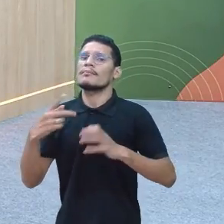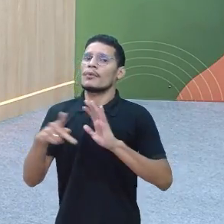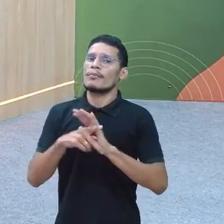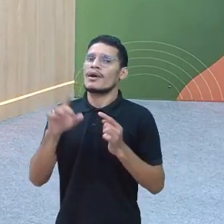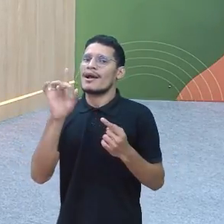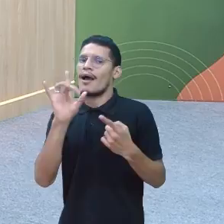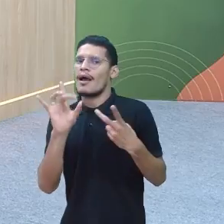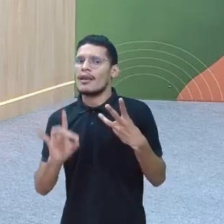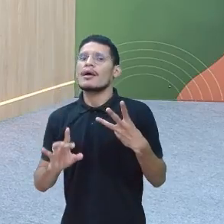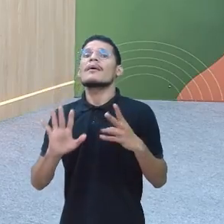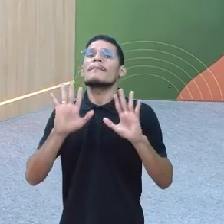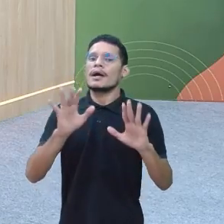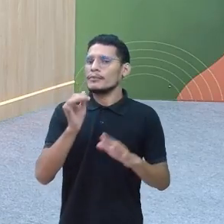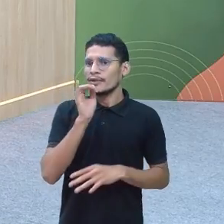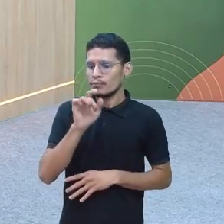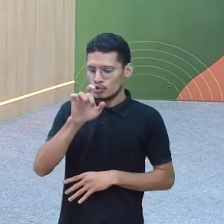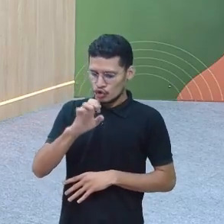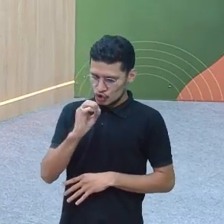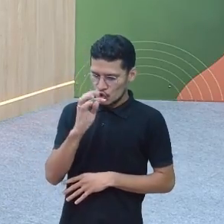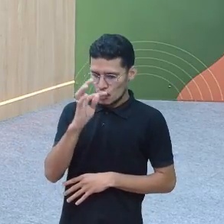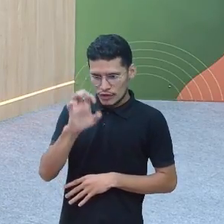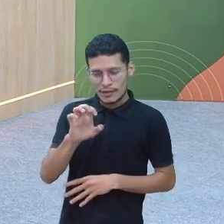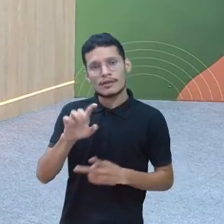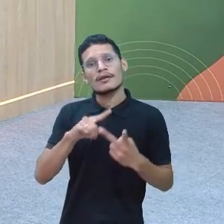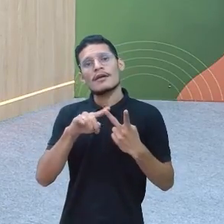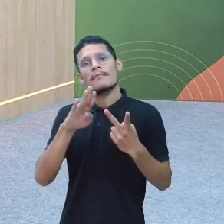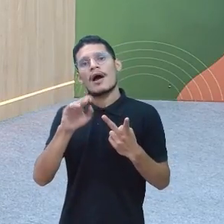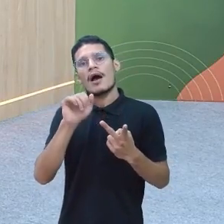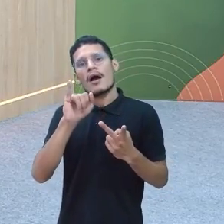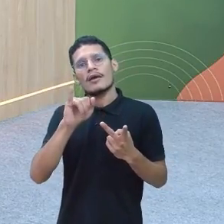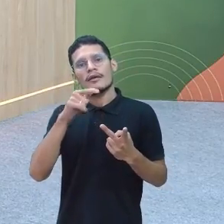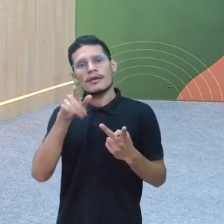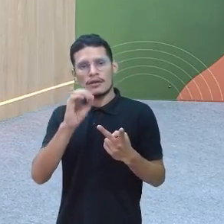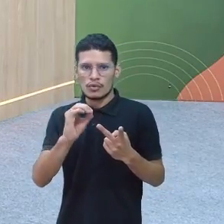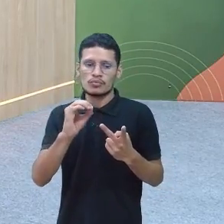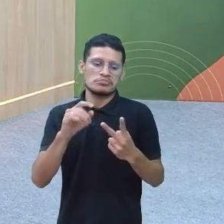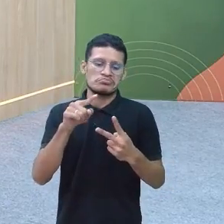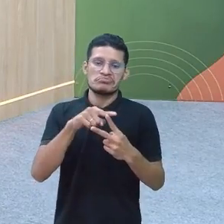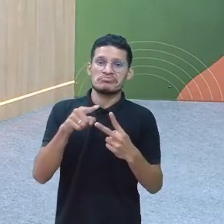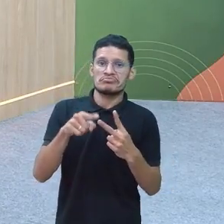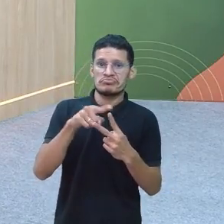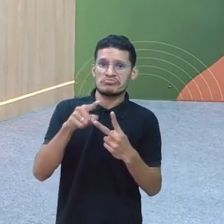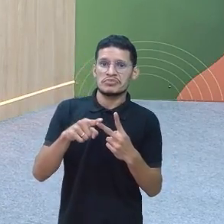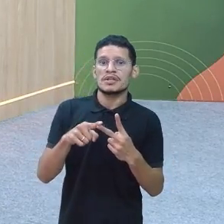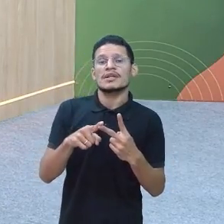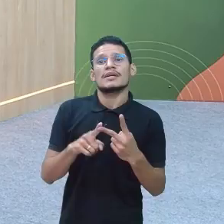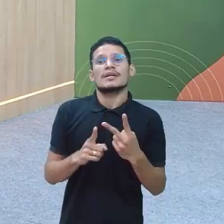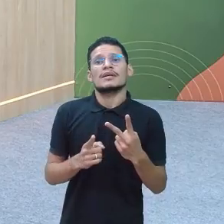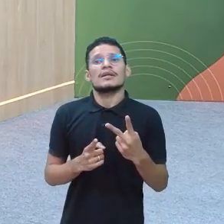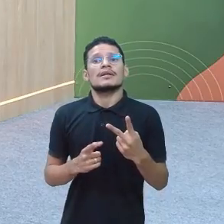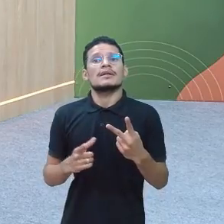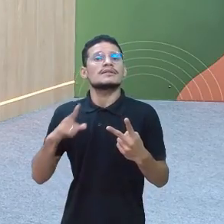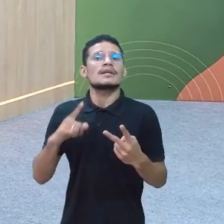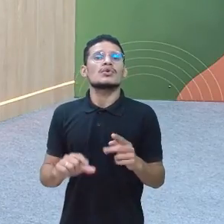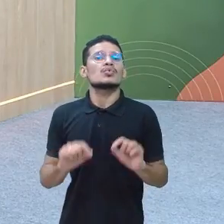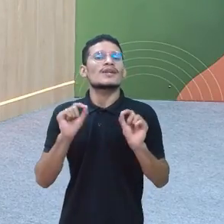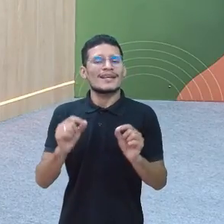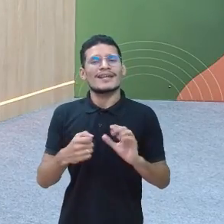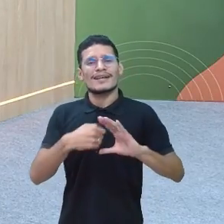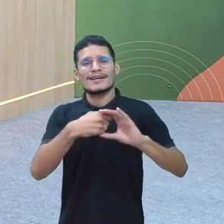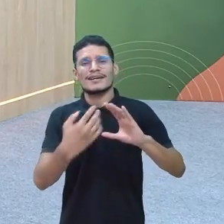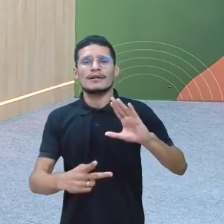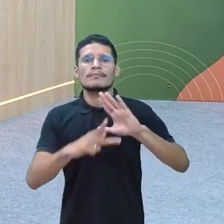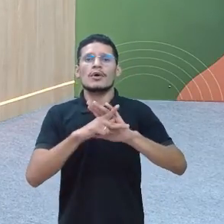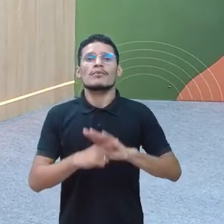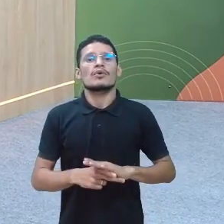por exemplo, vamos pegar o shot e o baião, né? O shot e o baião vai ficar muito característico